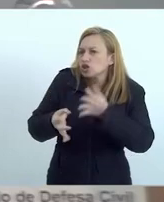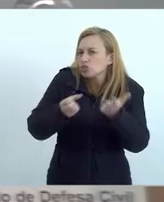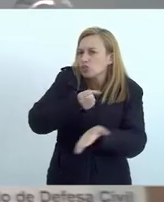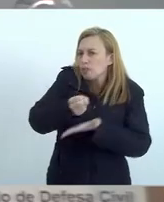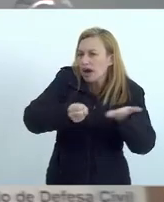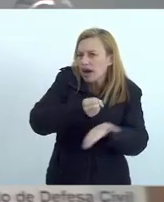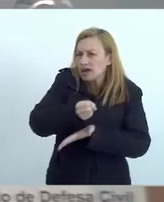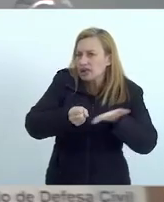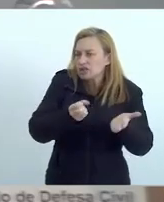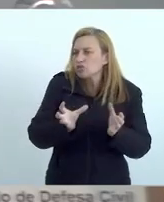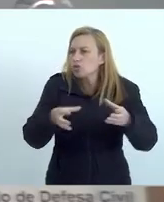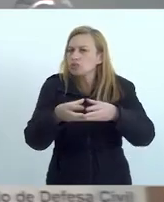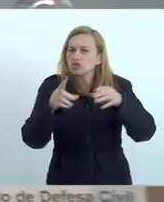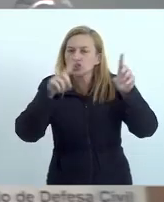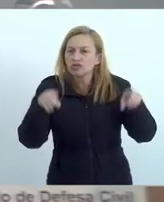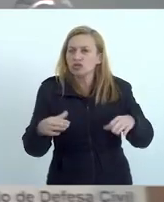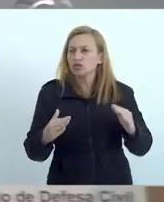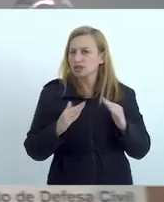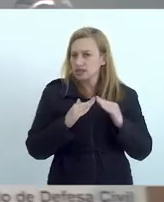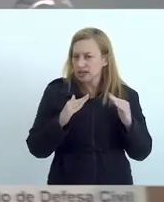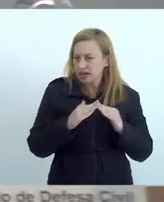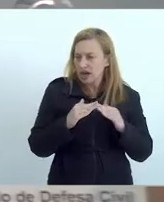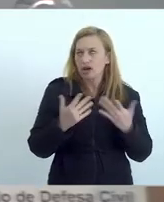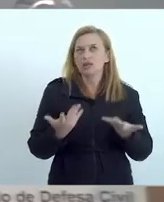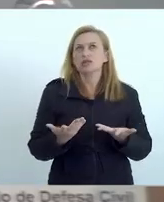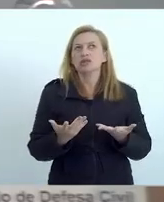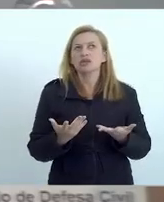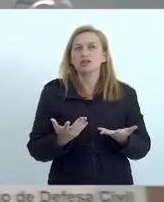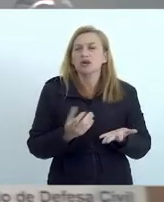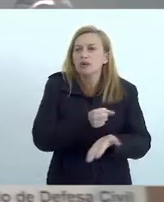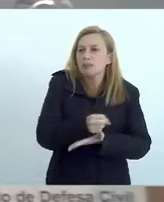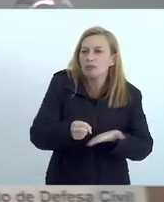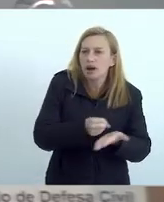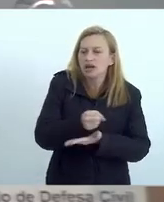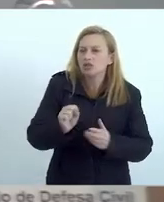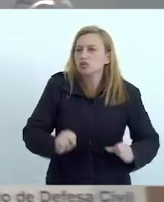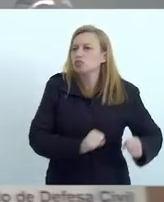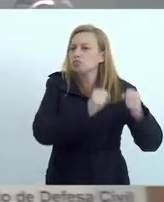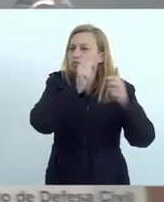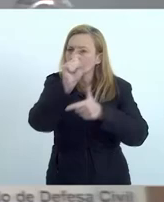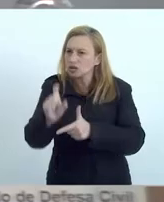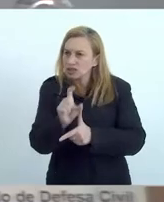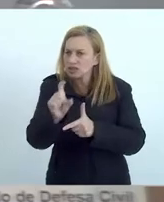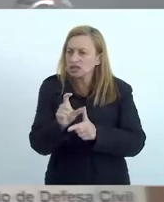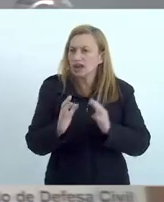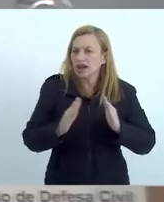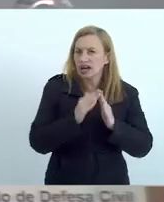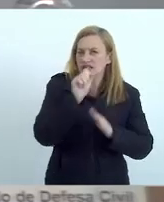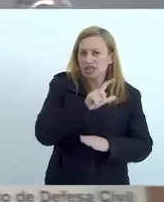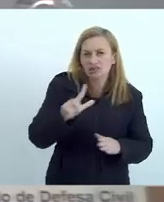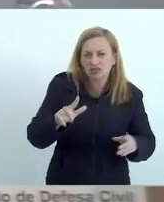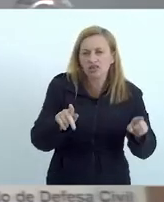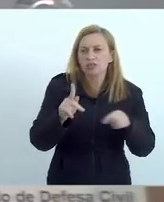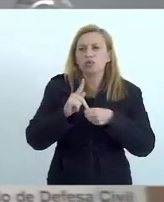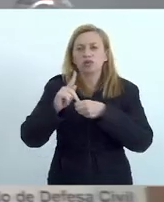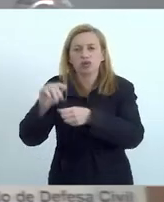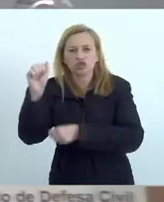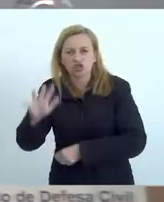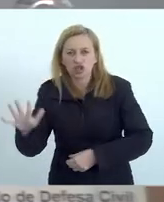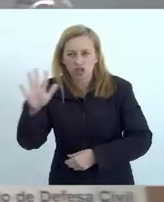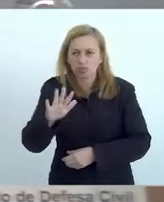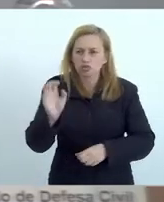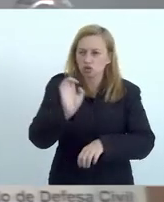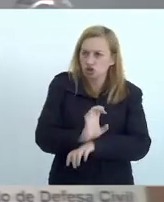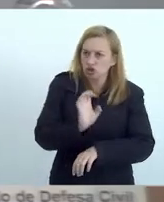comissão de servidores dessa casa meios do Poder Executivo através da casa civil e da Procuradoria Geral